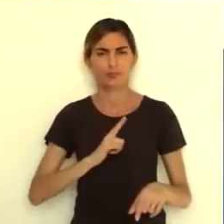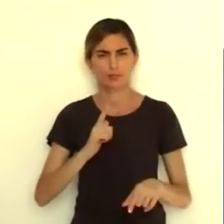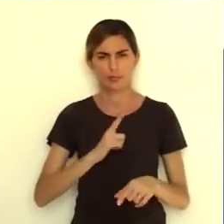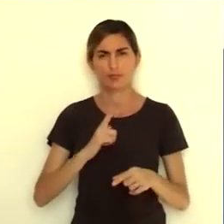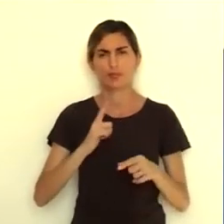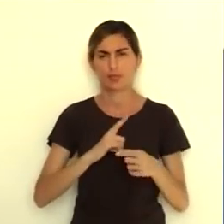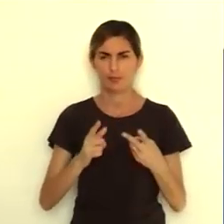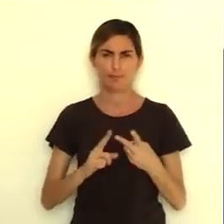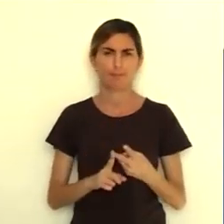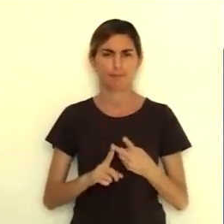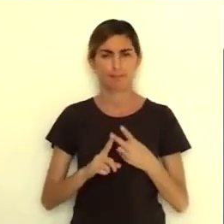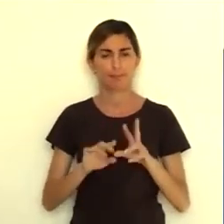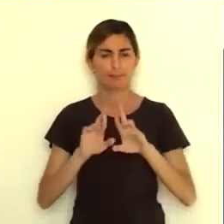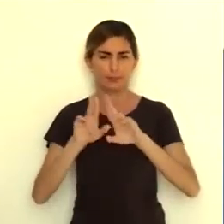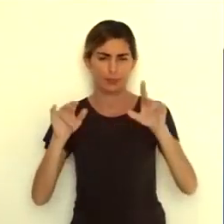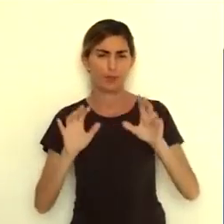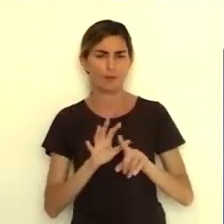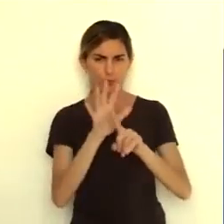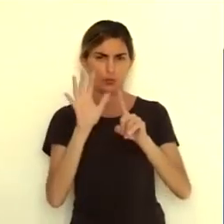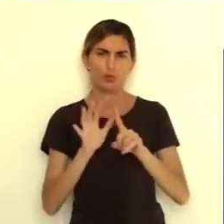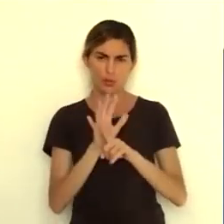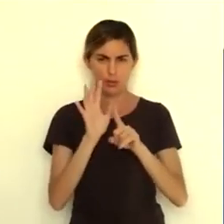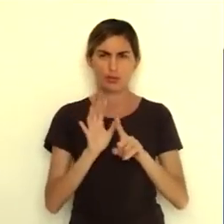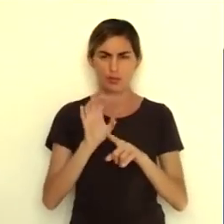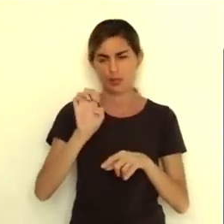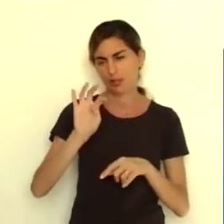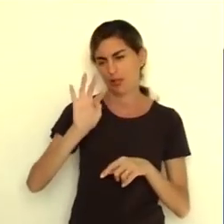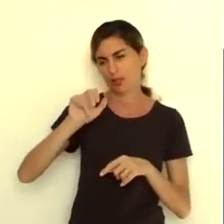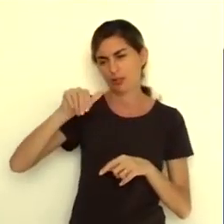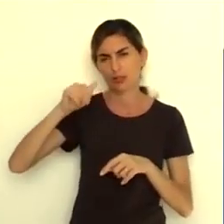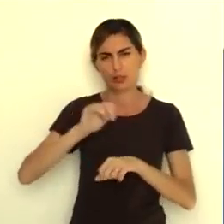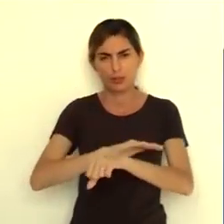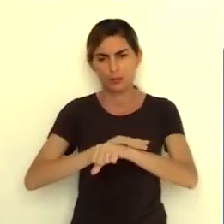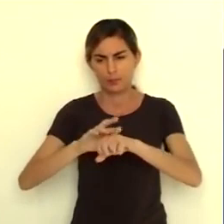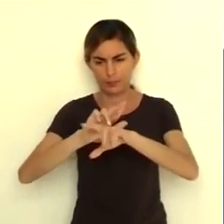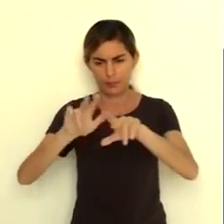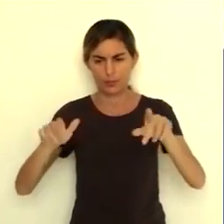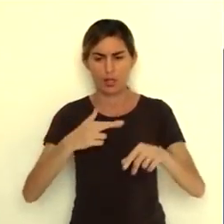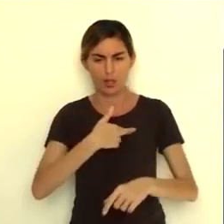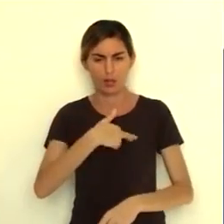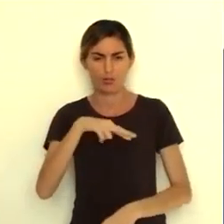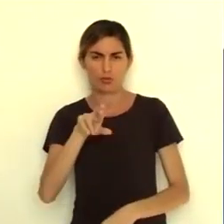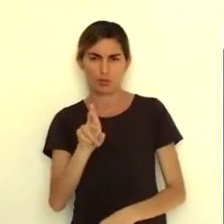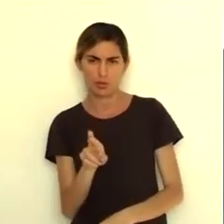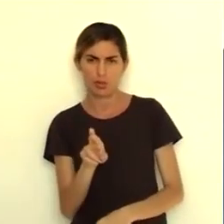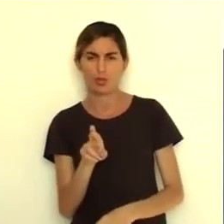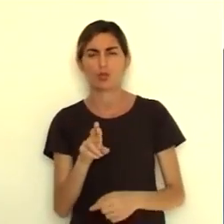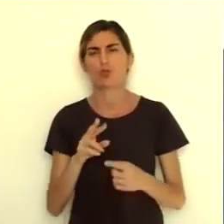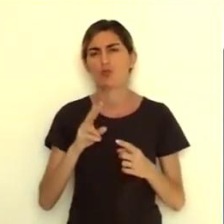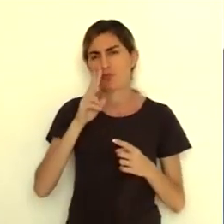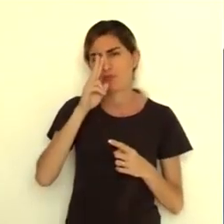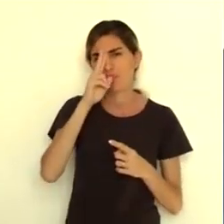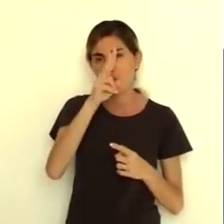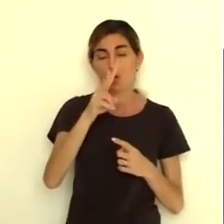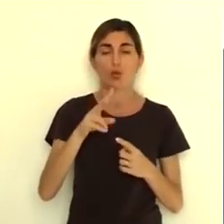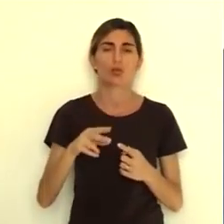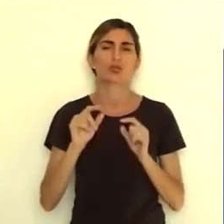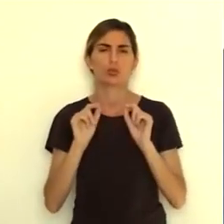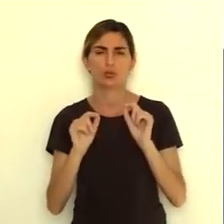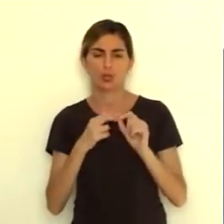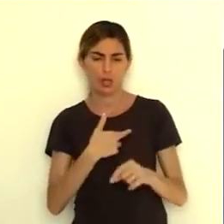gente vai ter essa configuração. As influências dessa etnia, né, do ponto de vista da religião, o